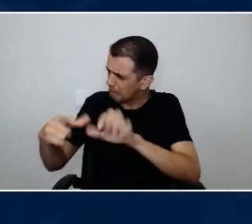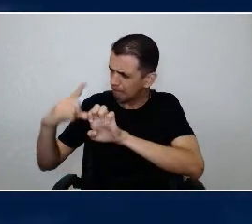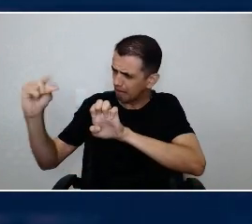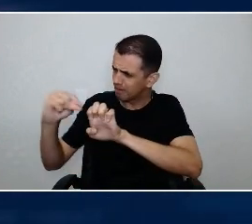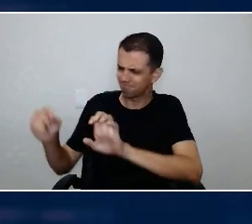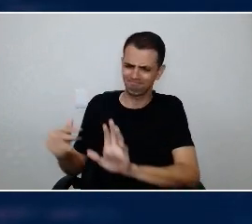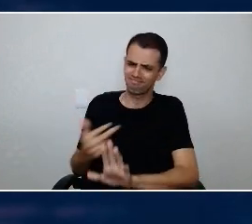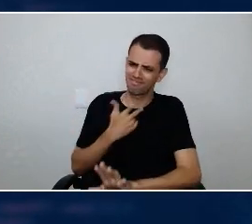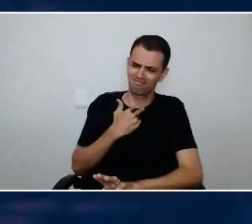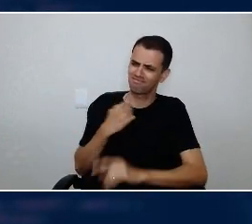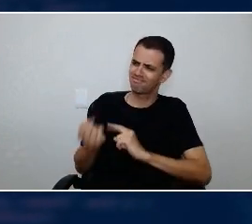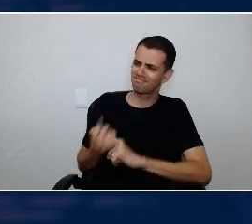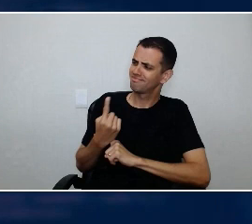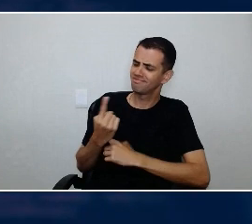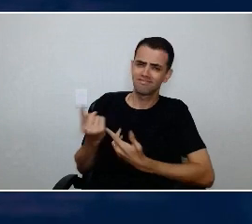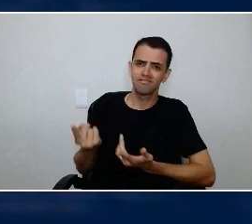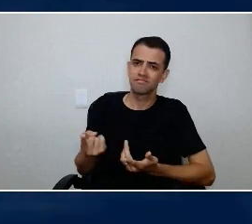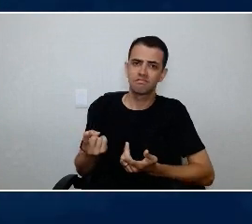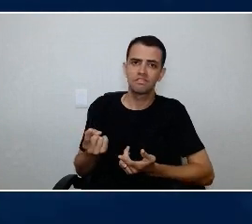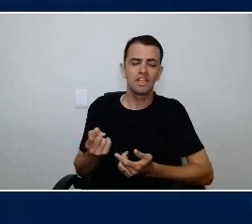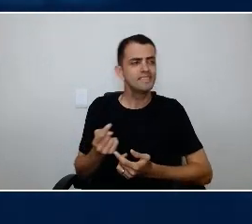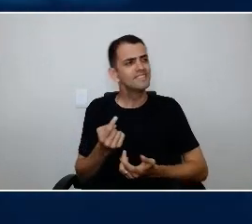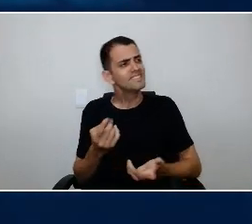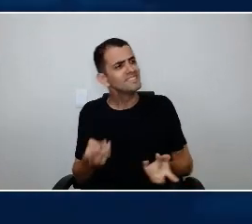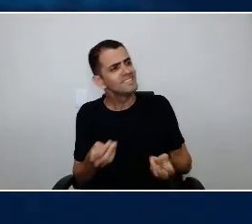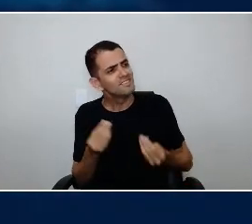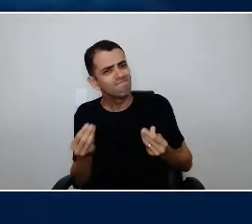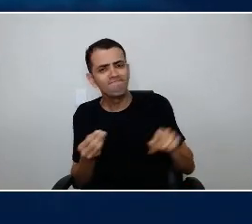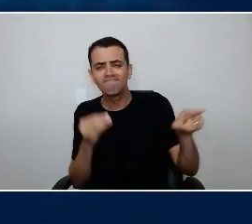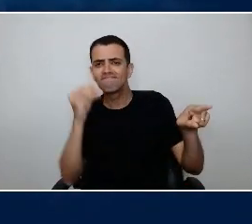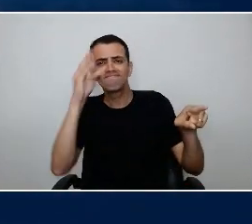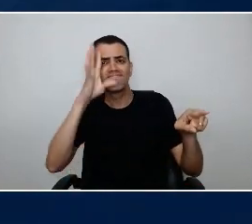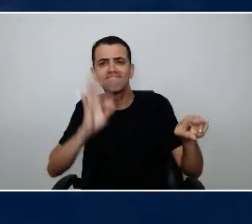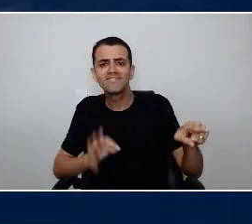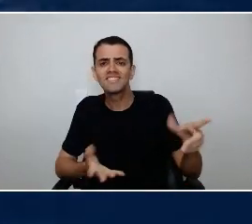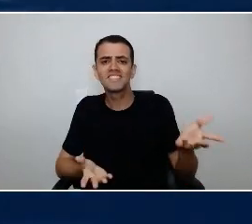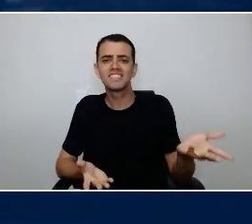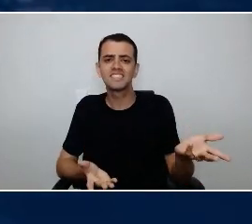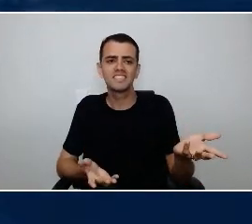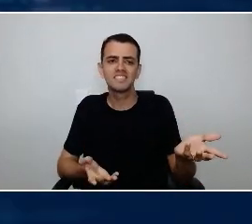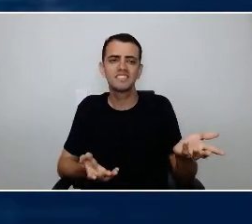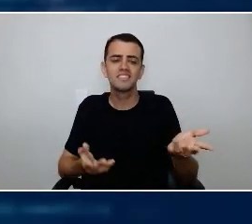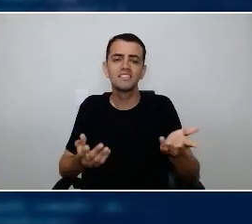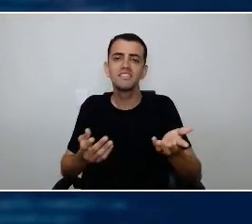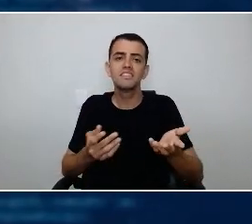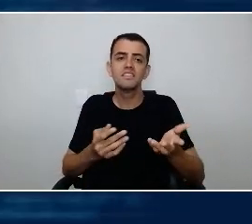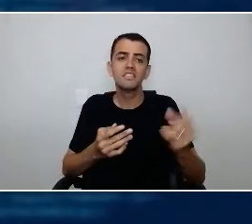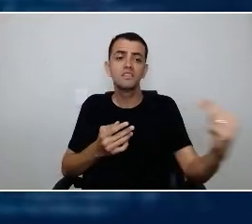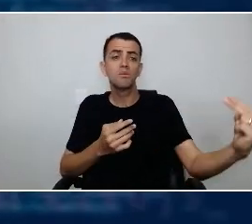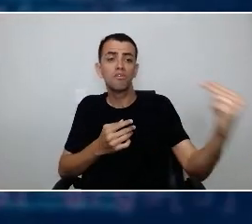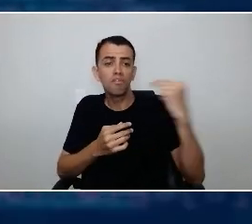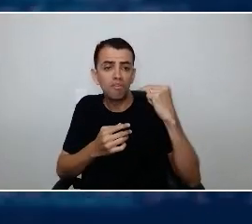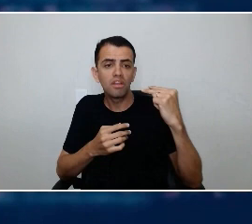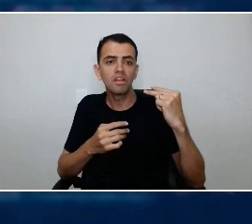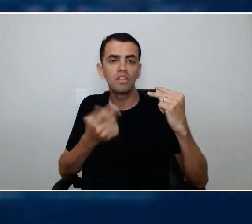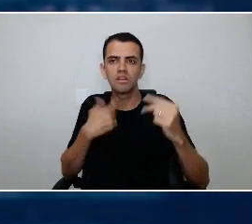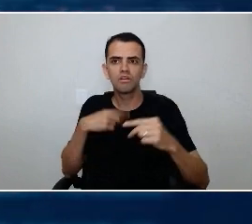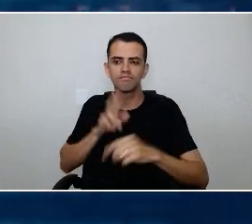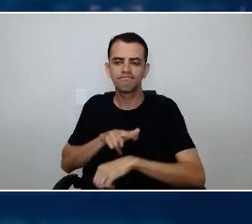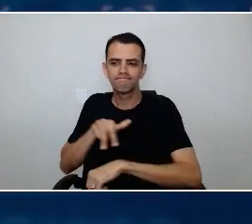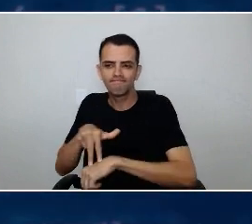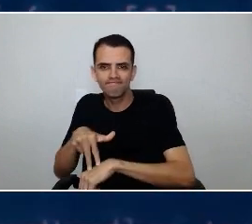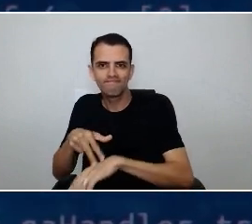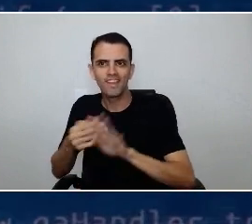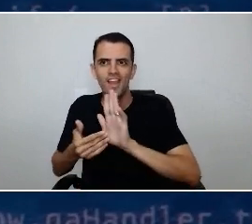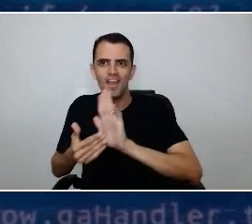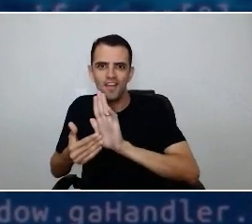me sentia bastante compreendida porque essas pessoas facetárias quando eu conversava eh eu chegava no evento às vezes no dia seguinte